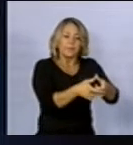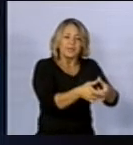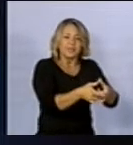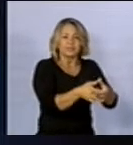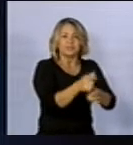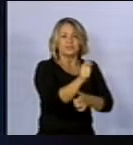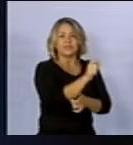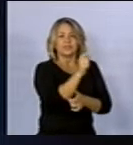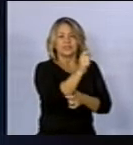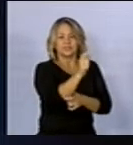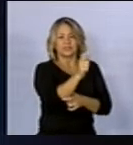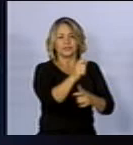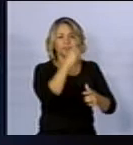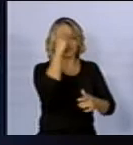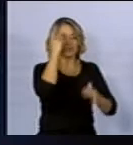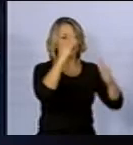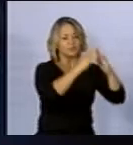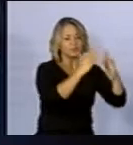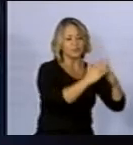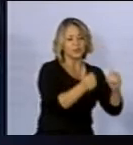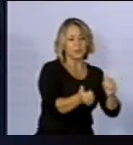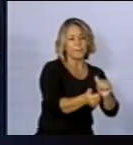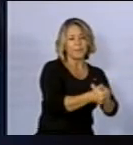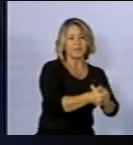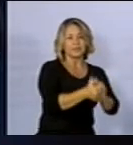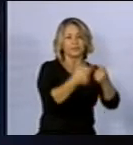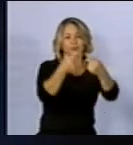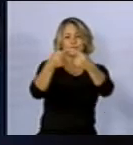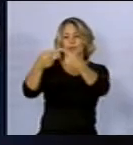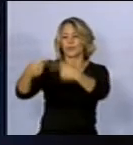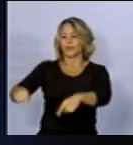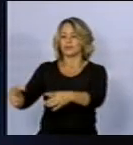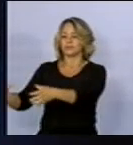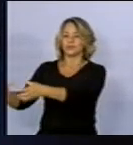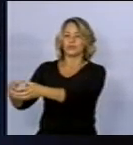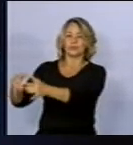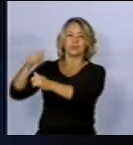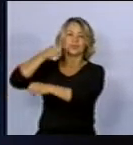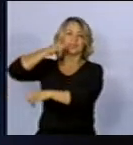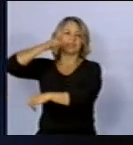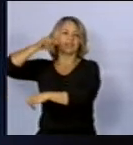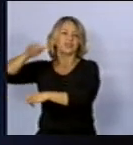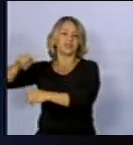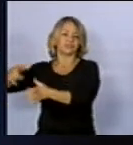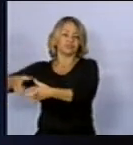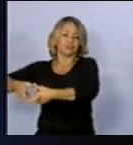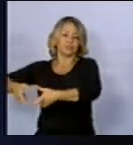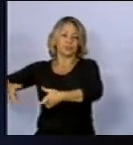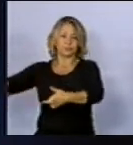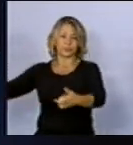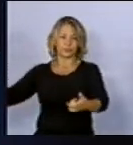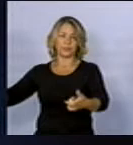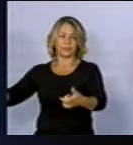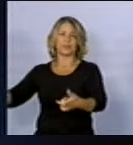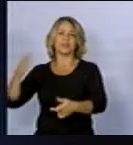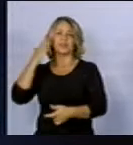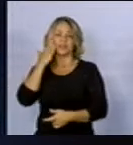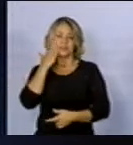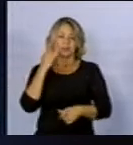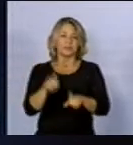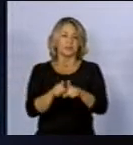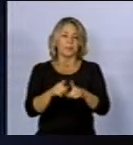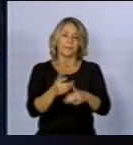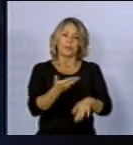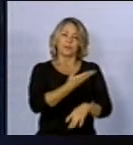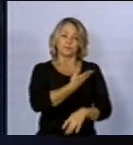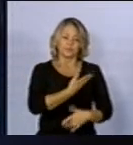de adores desse bairro contra todo o setor energético e viemos pelo número de amigos cures do setor